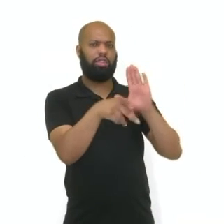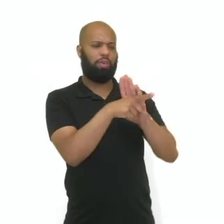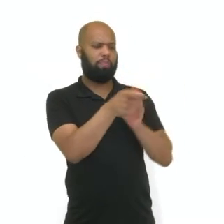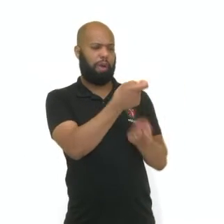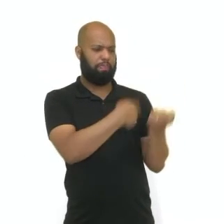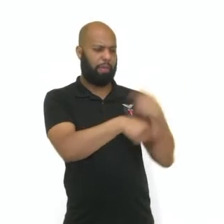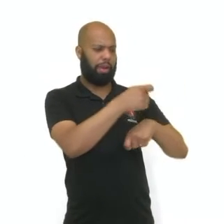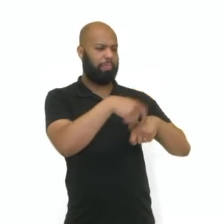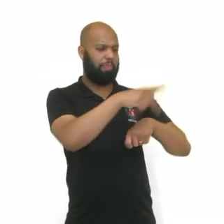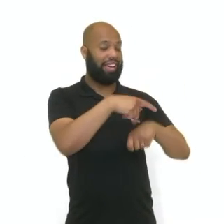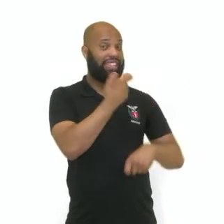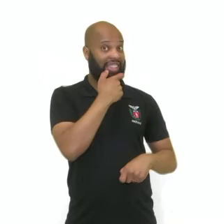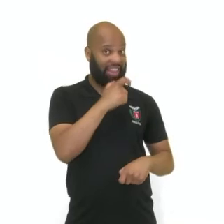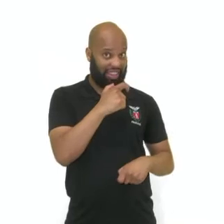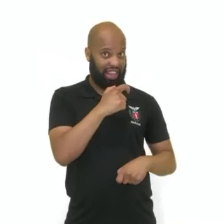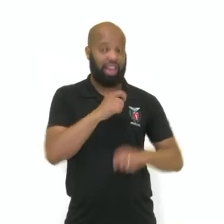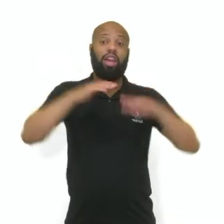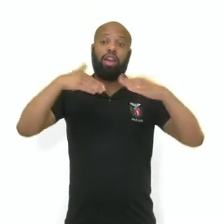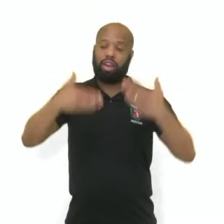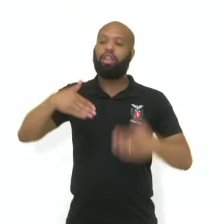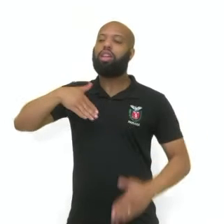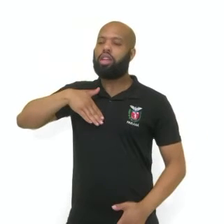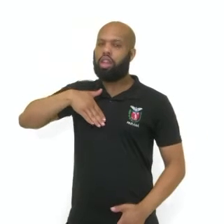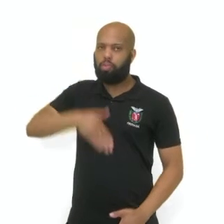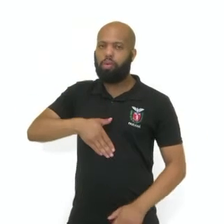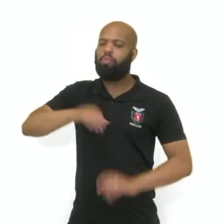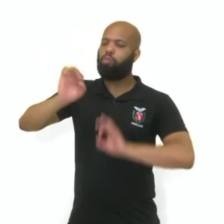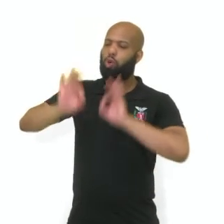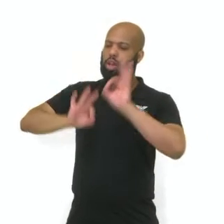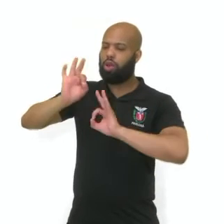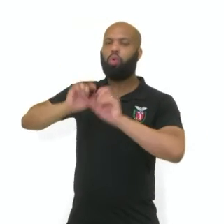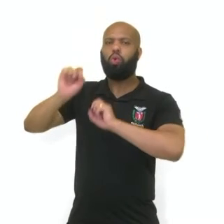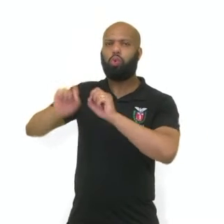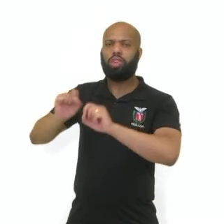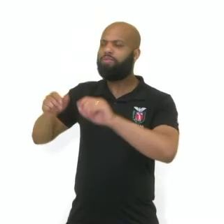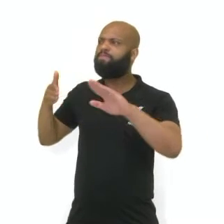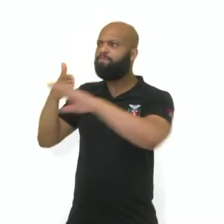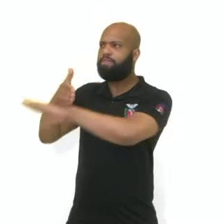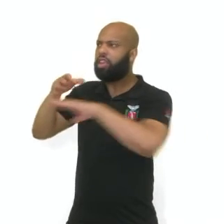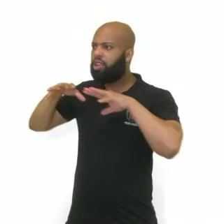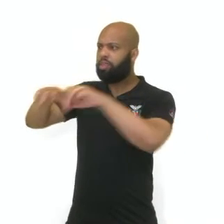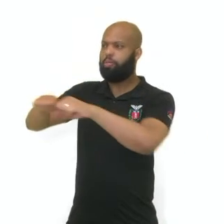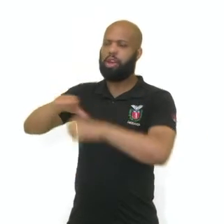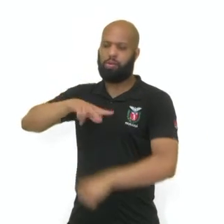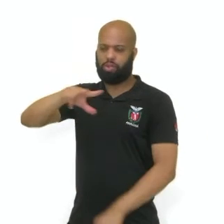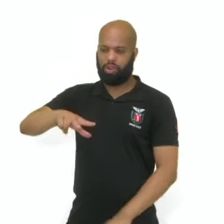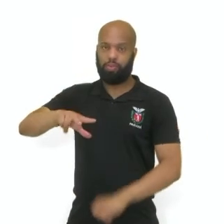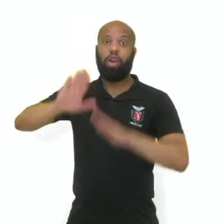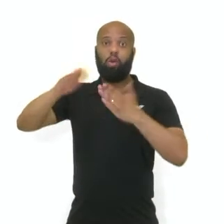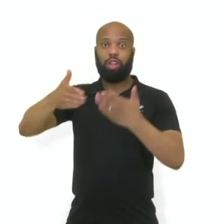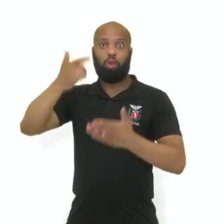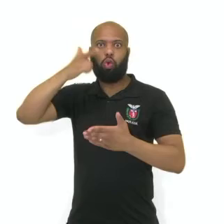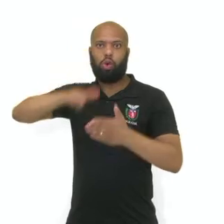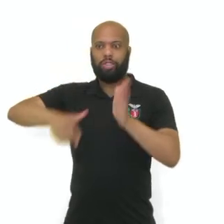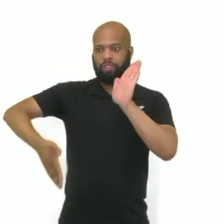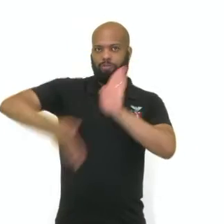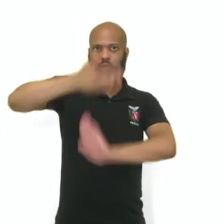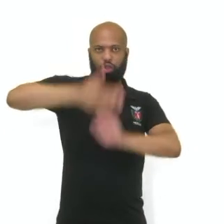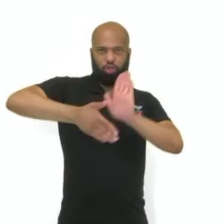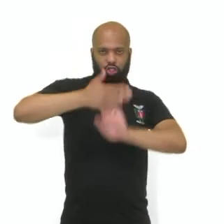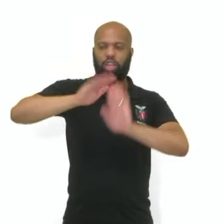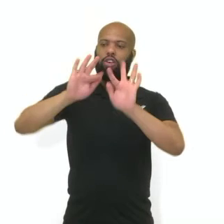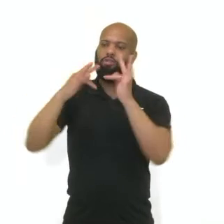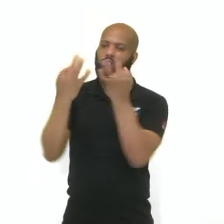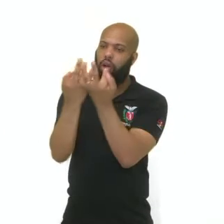comerciais com a Inglaterra, Napoleão Bonaparte então ordenou a invasão a Portugal, né? Para fugir do exército napoleônico, a